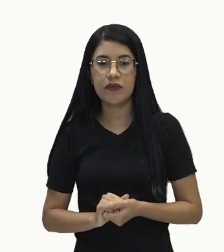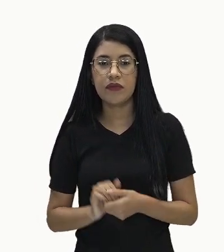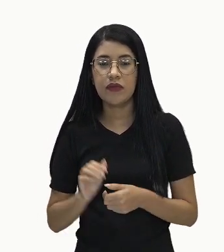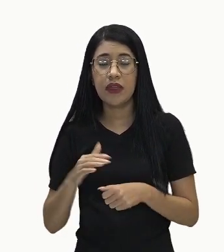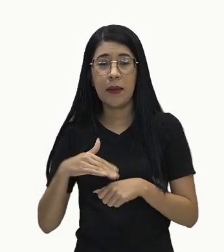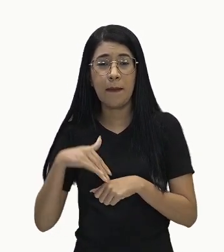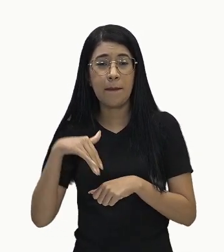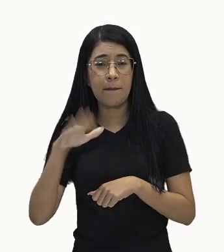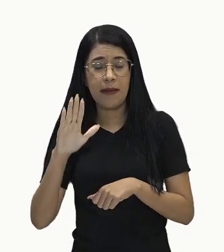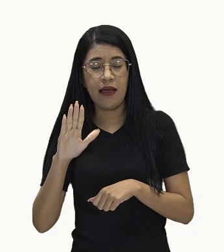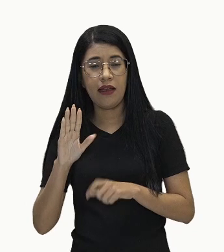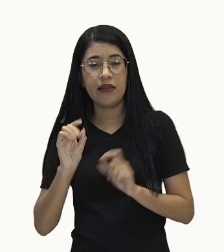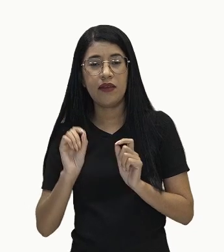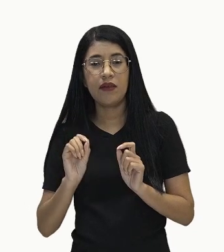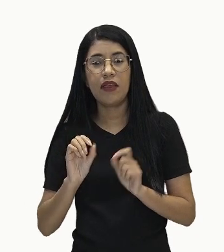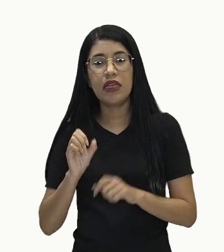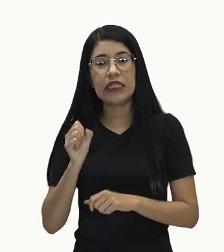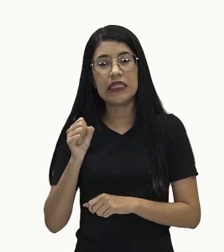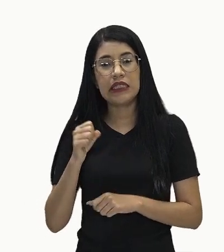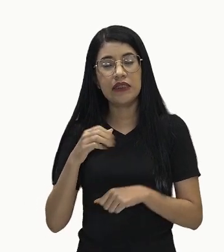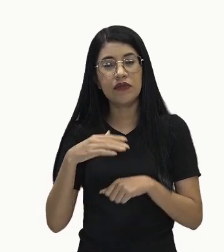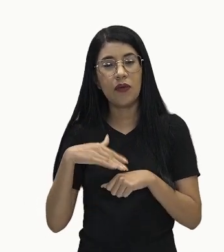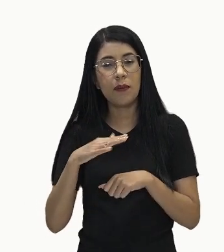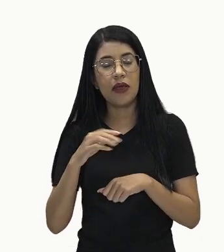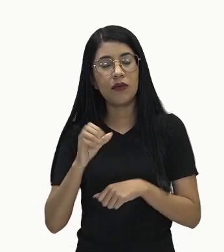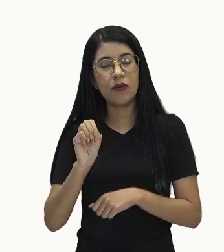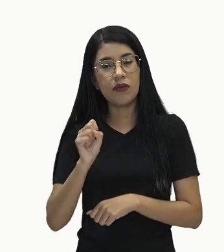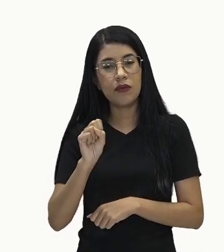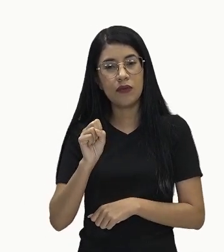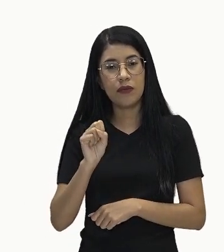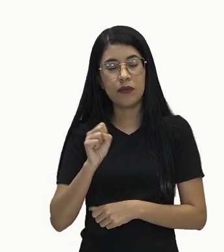Alta se estiver dentro desse intervalo aqui.